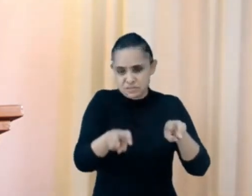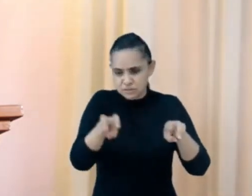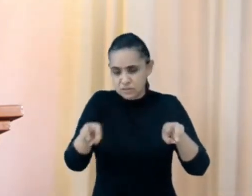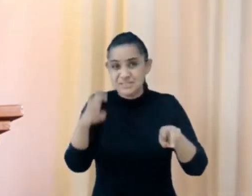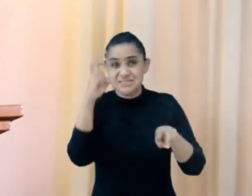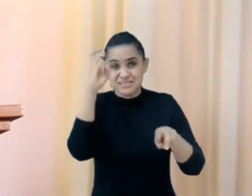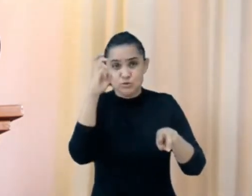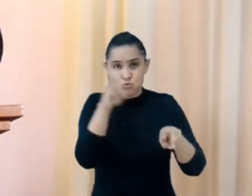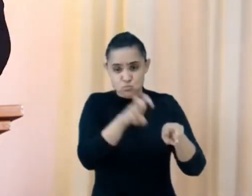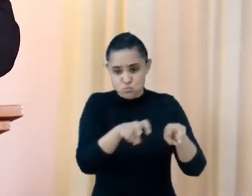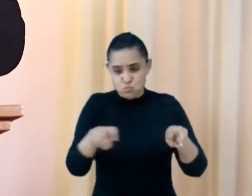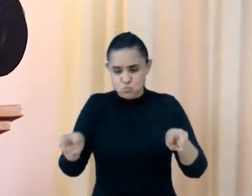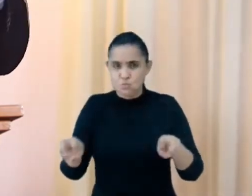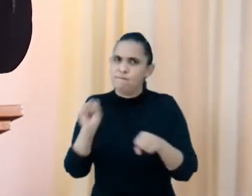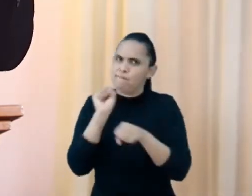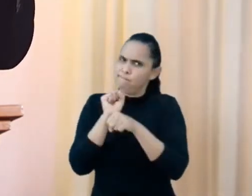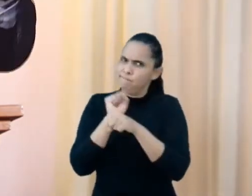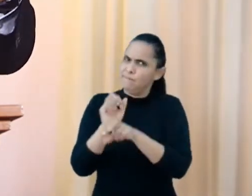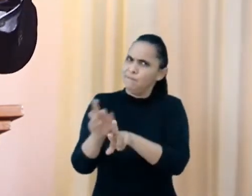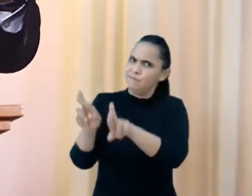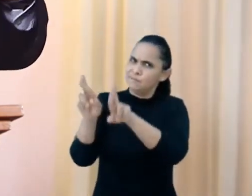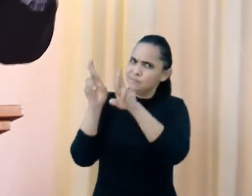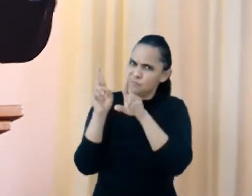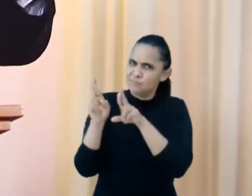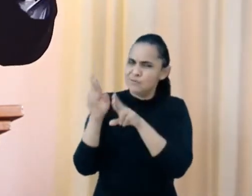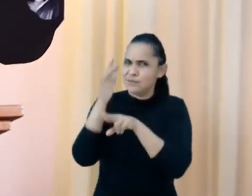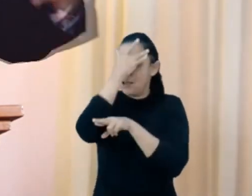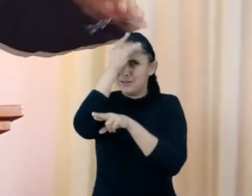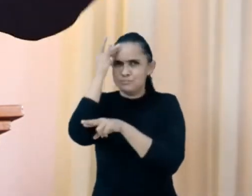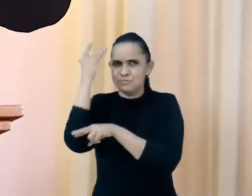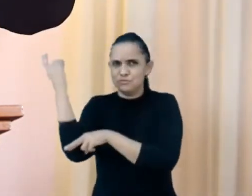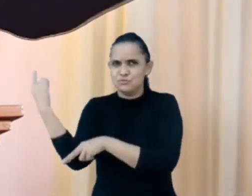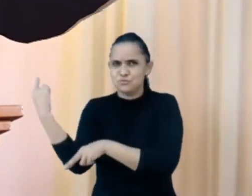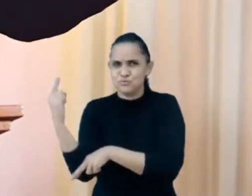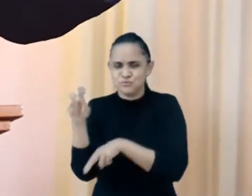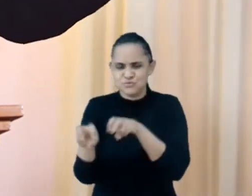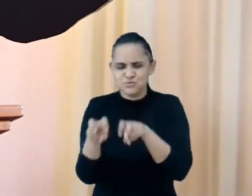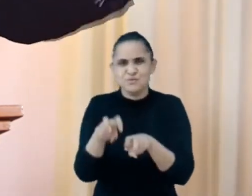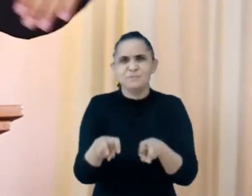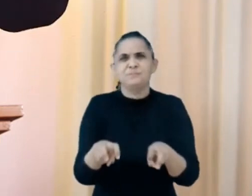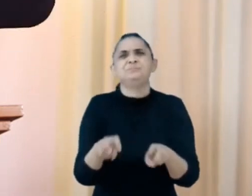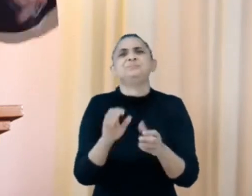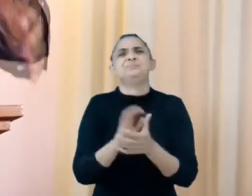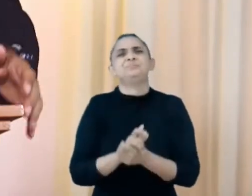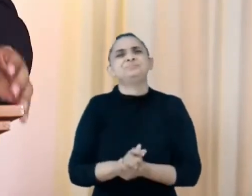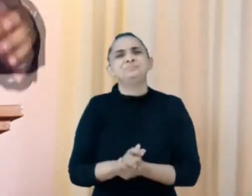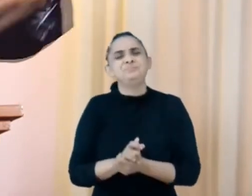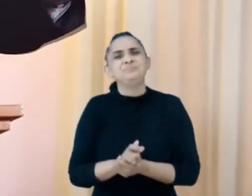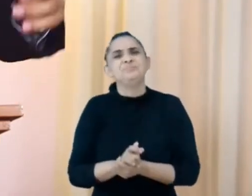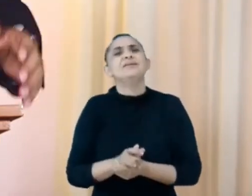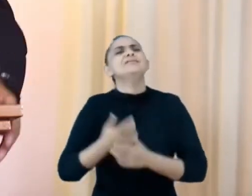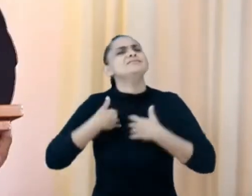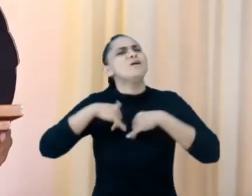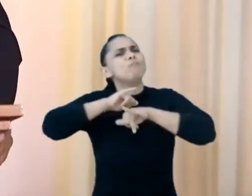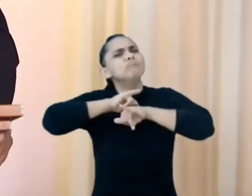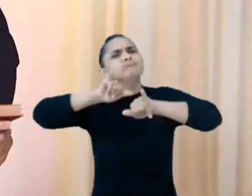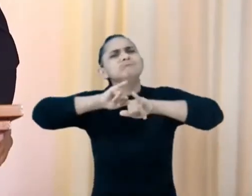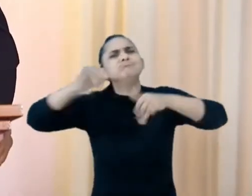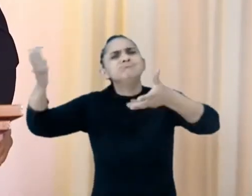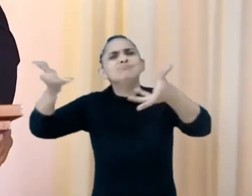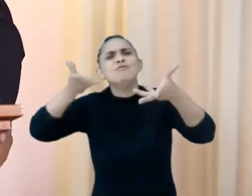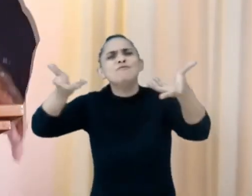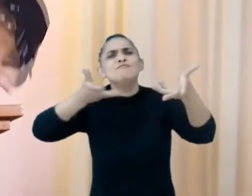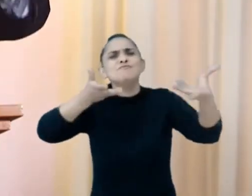cadeiras. E ao final do dia nós convidamos e as cadeiras ficaram lotadas e várias pessoas ficaram em